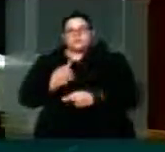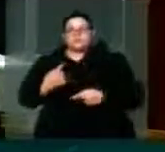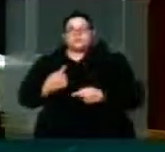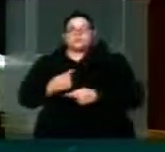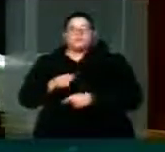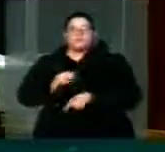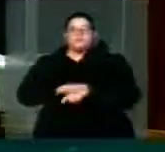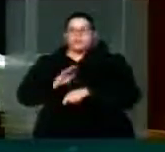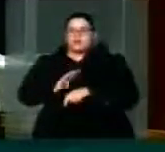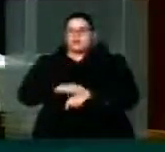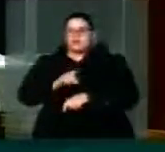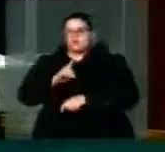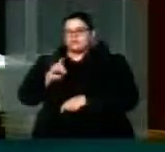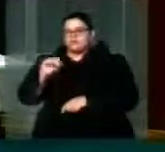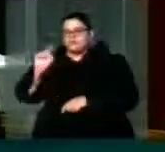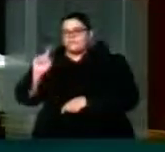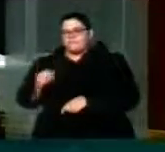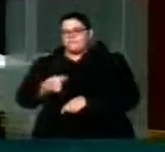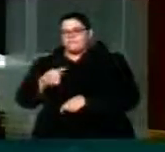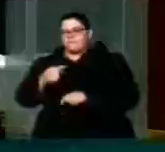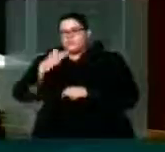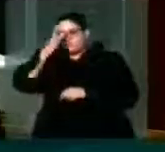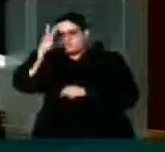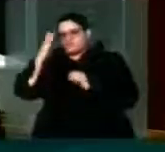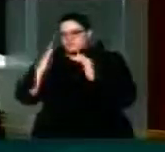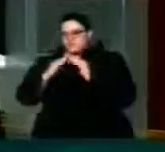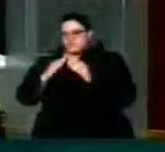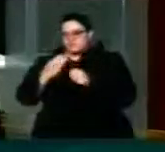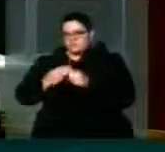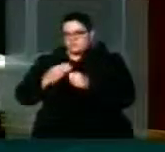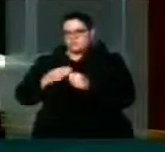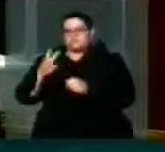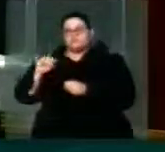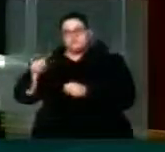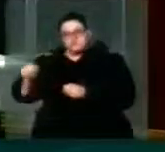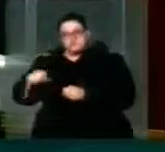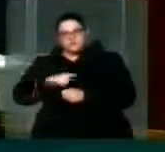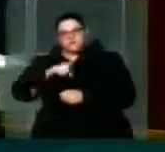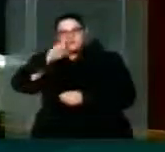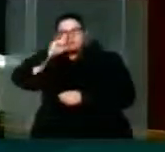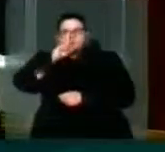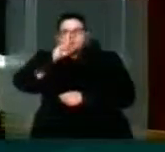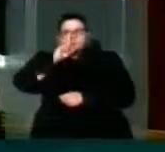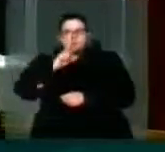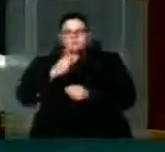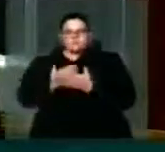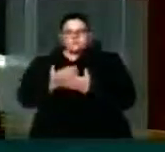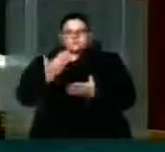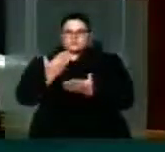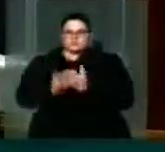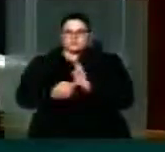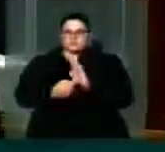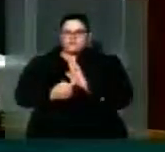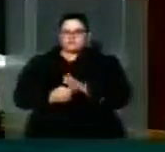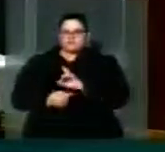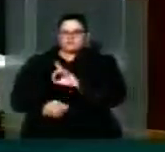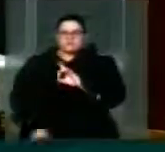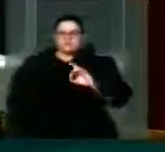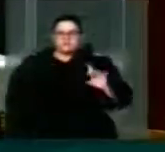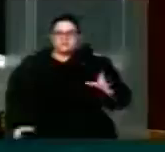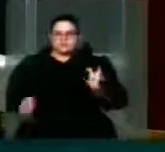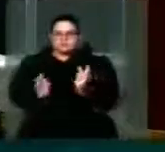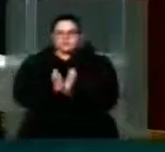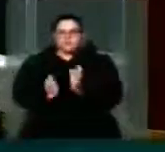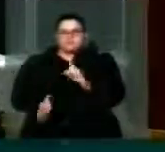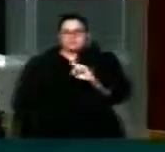de 100 mil habitantes. O estudo indica que para cada grupo de 1.000 pessoas com